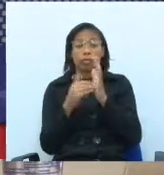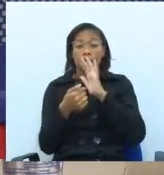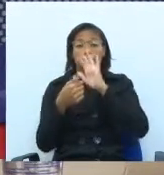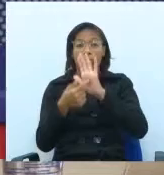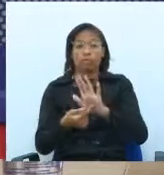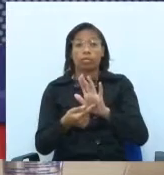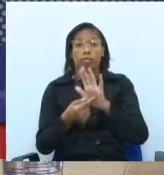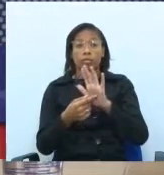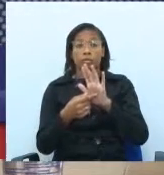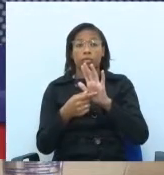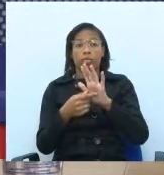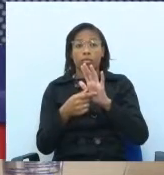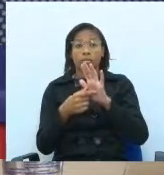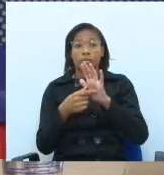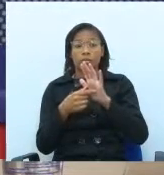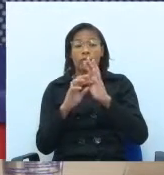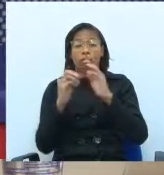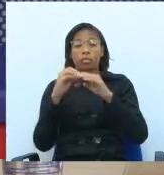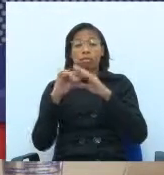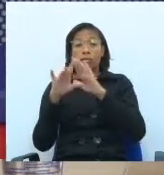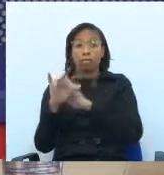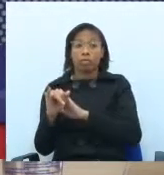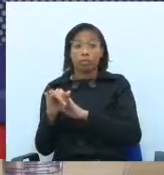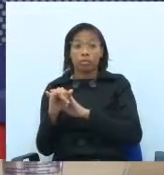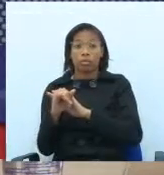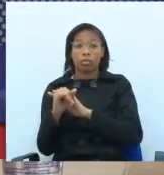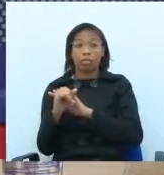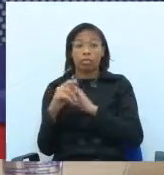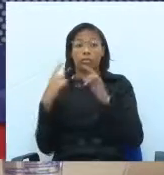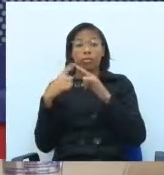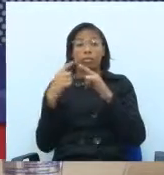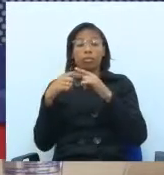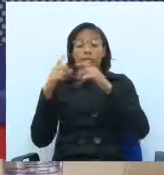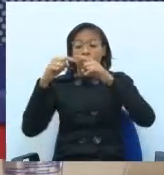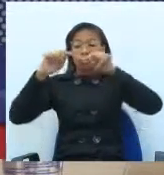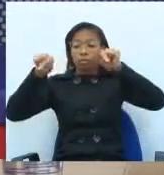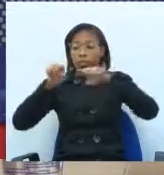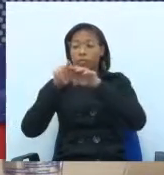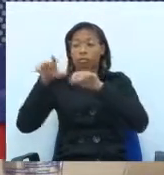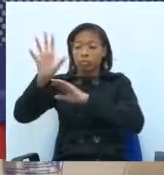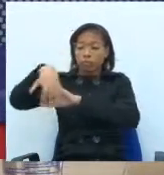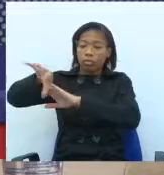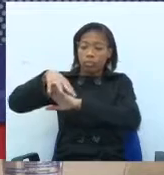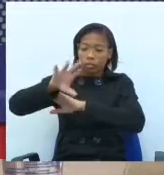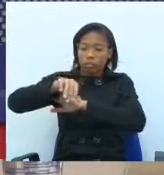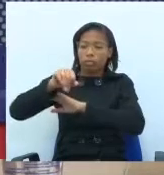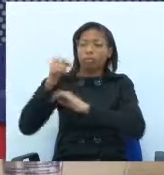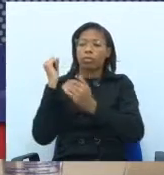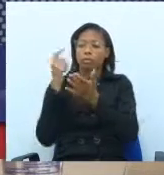de securitização da dívida ativa. Essa é uma área onde a gente tem um desempenho de receita